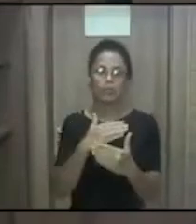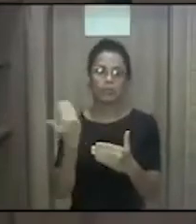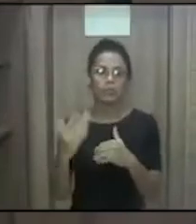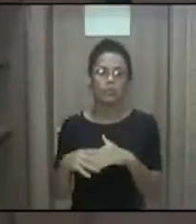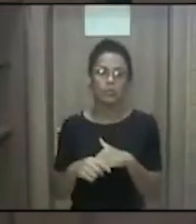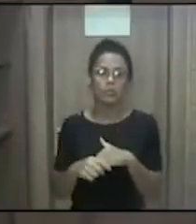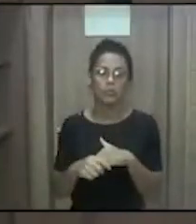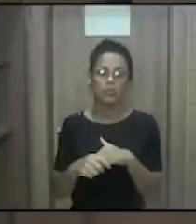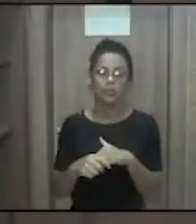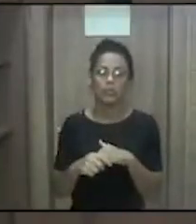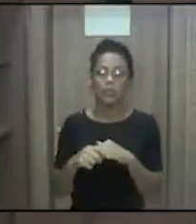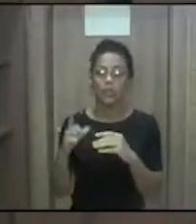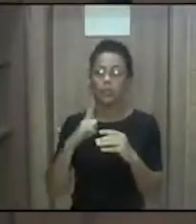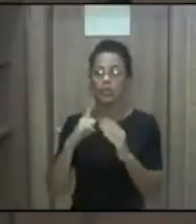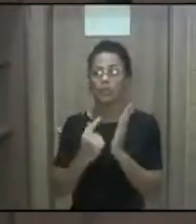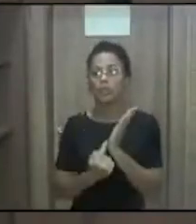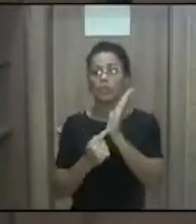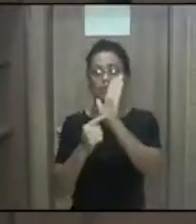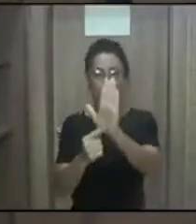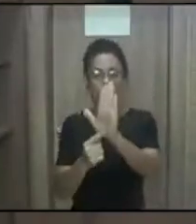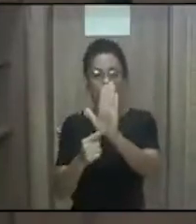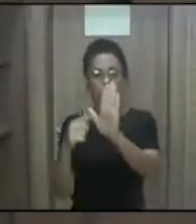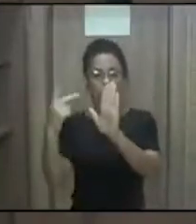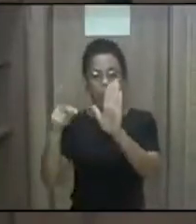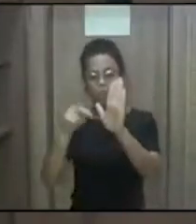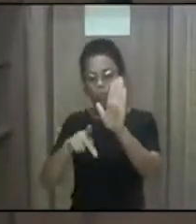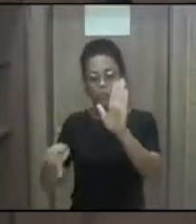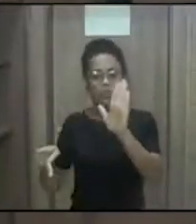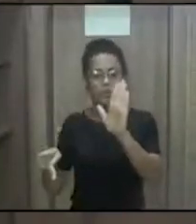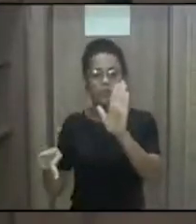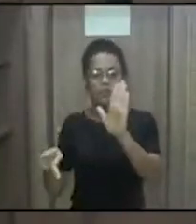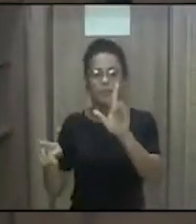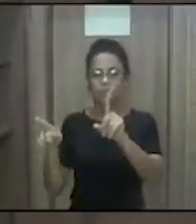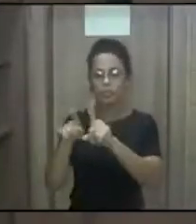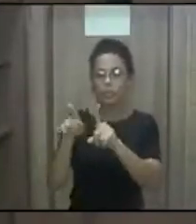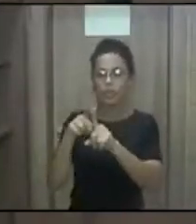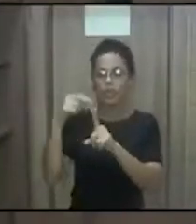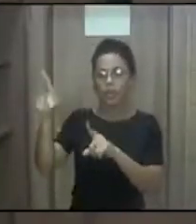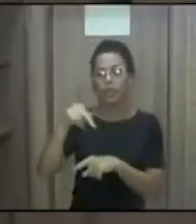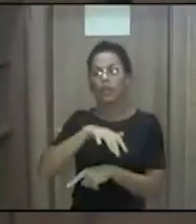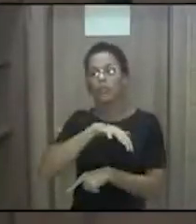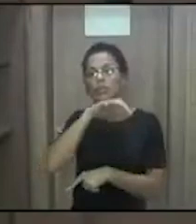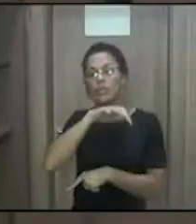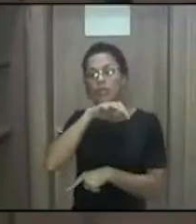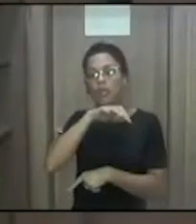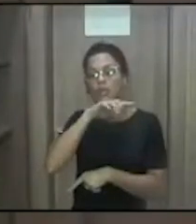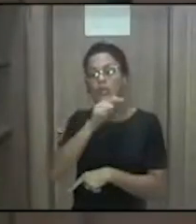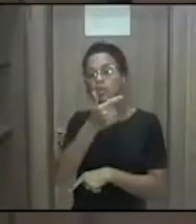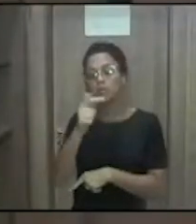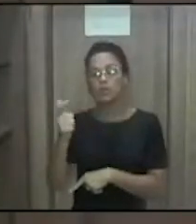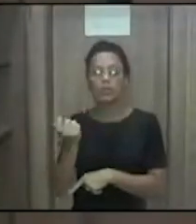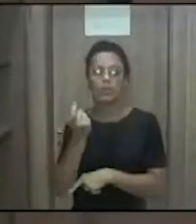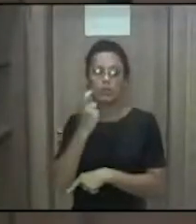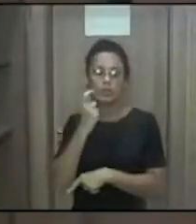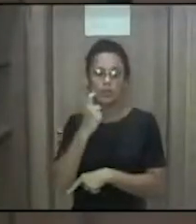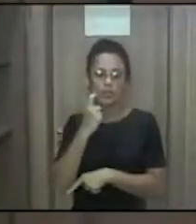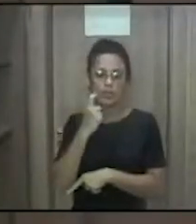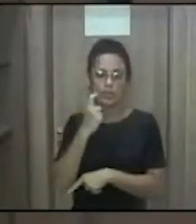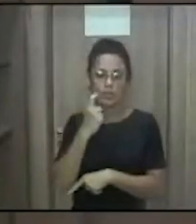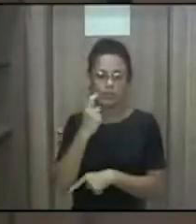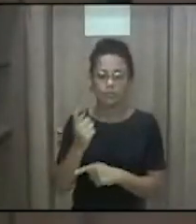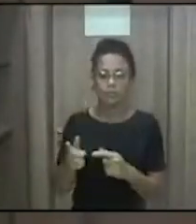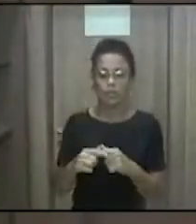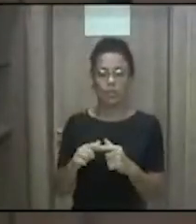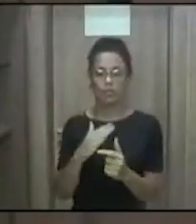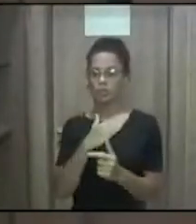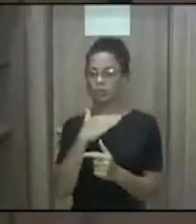minha homenagem aqui para o professor Rossetti, que tem uma frase que eu adoro. Os animais não têm dentista e morrem com os dentes. Os homens têm dentistas e